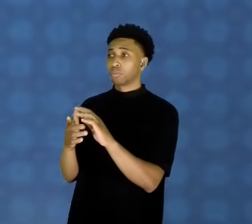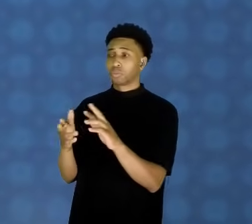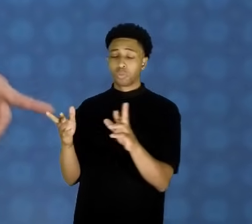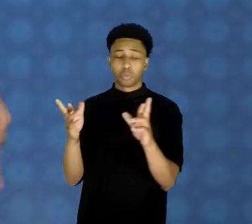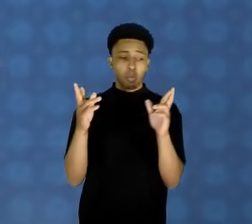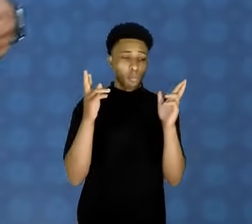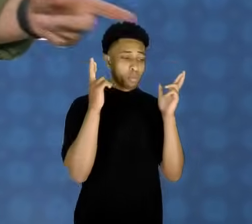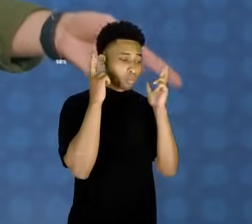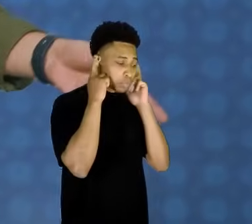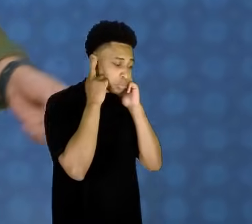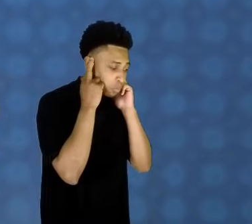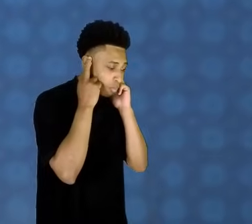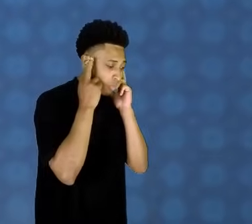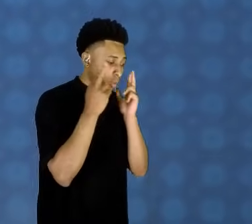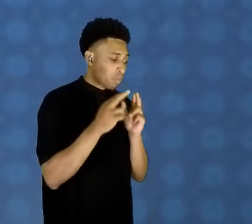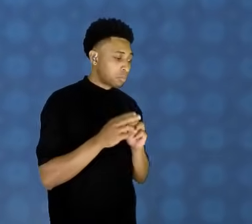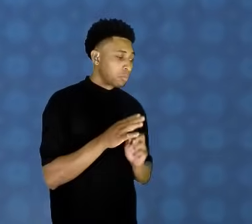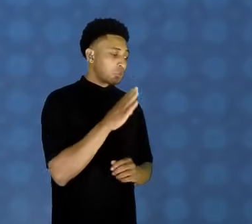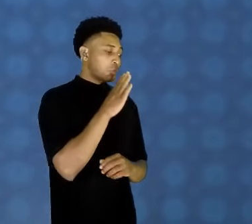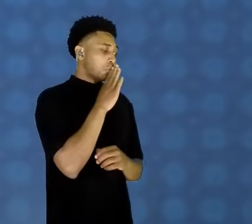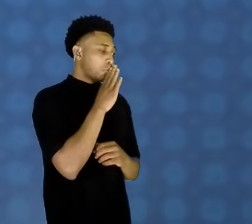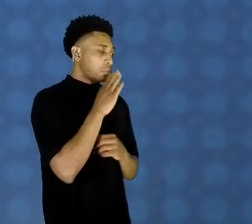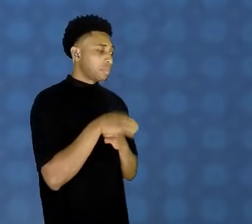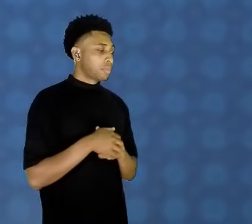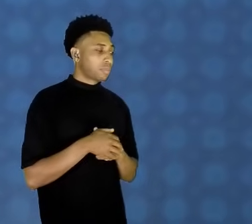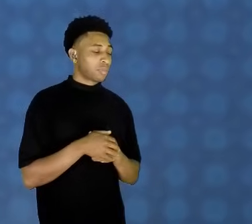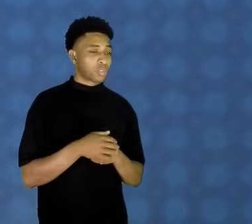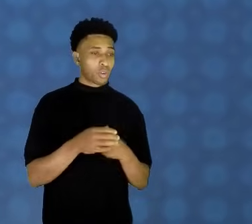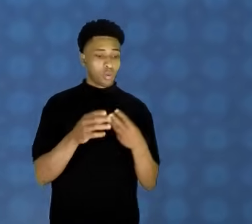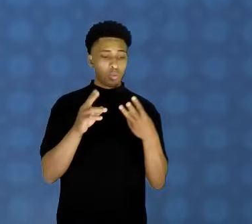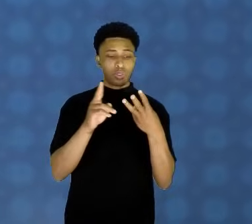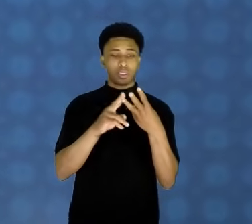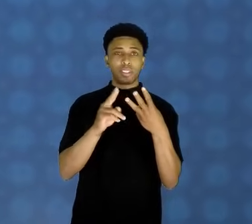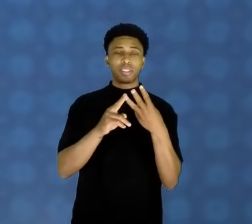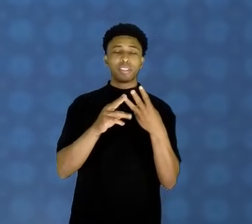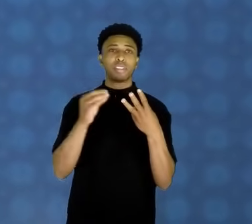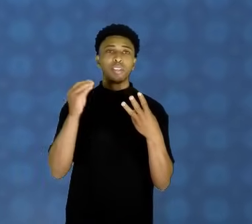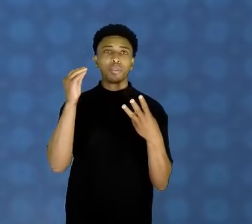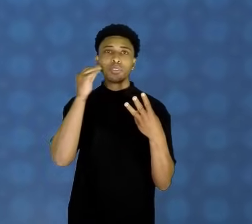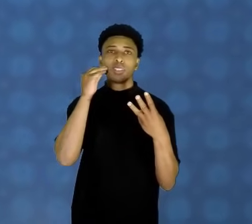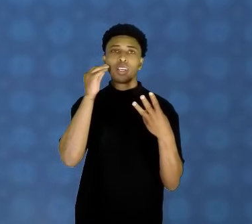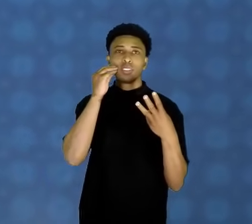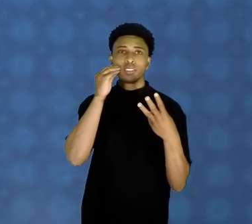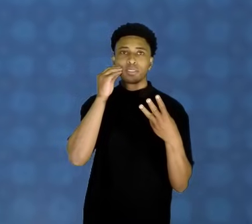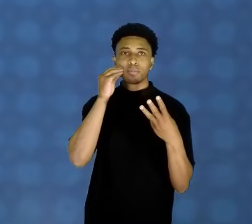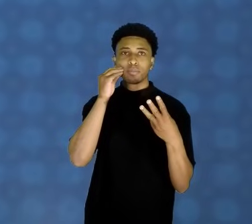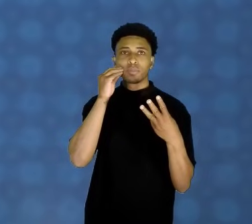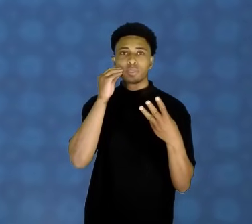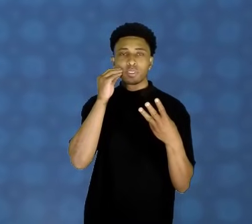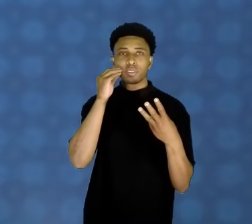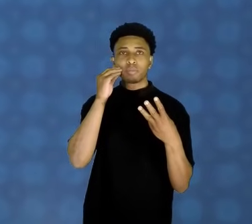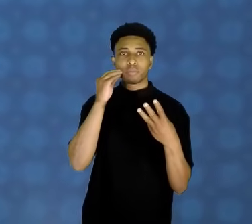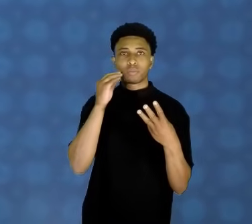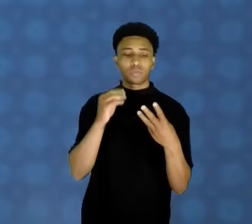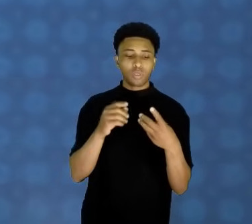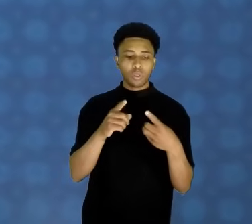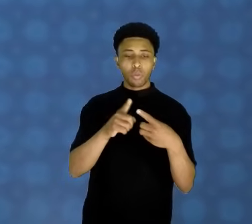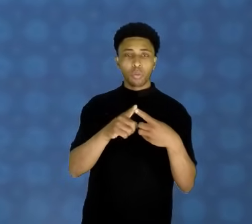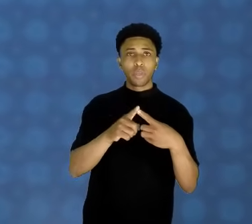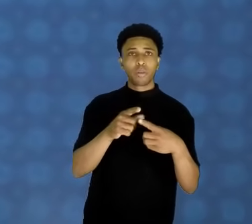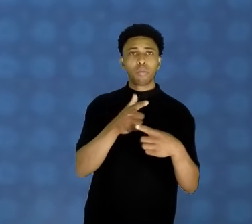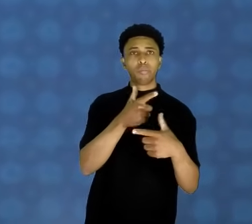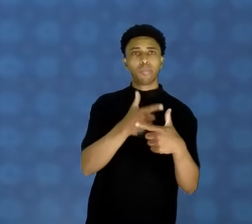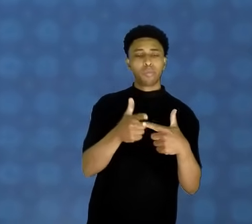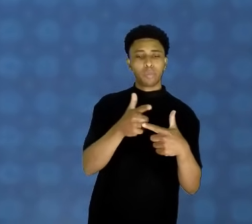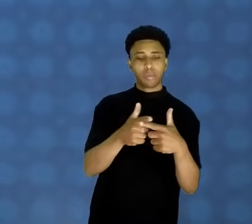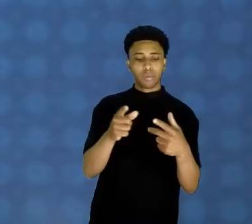ignora e a mulher continua indo atrás, vem o terceiro teste. O primeiro é o teste do problema. O segundo é o teste do silêncio.